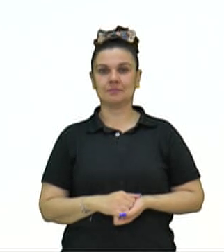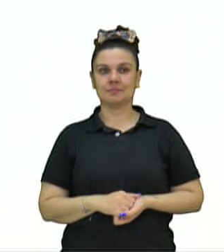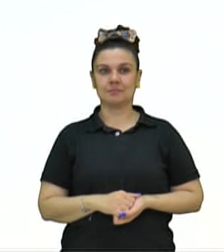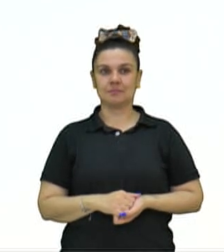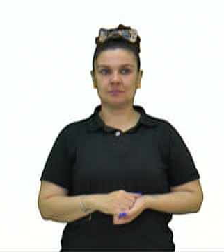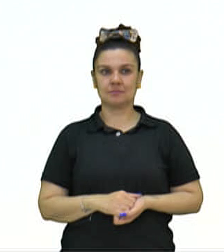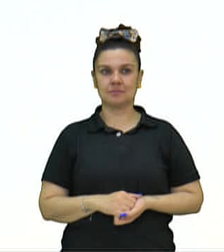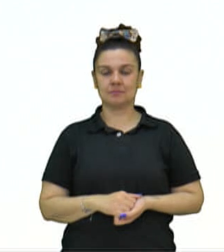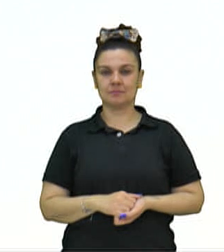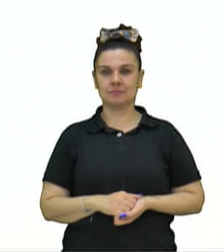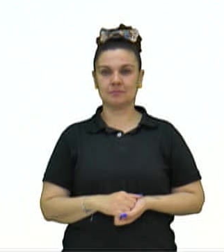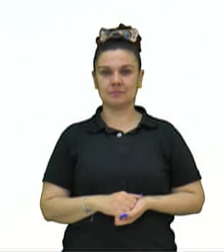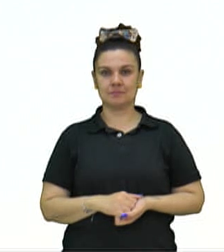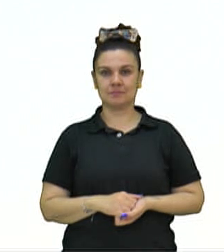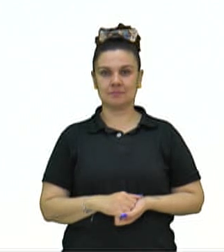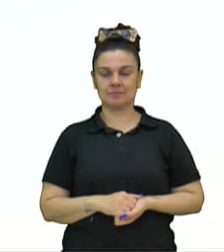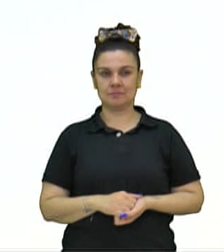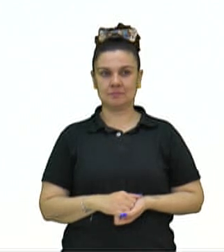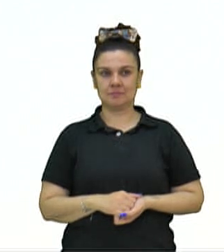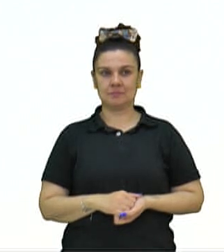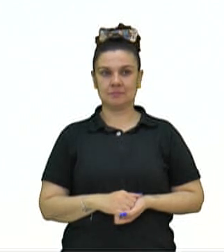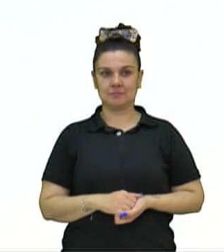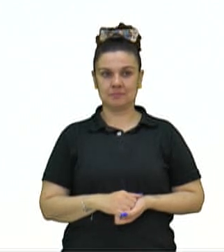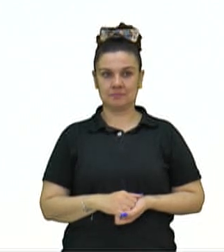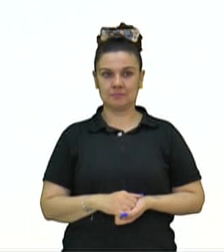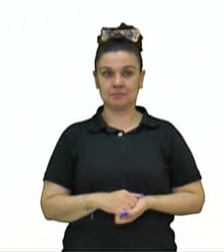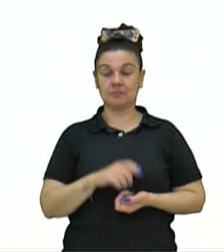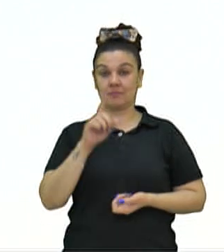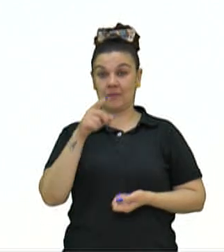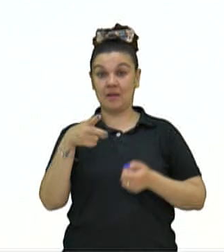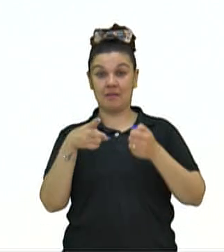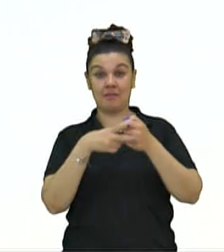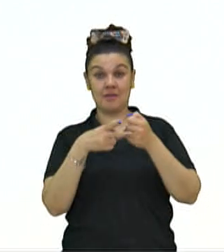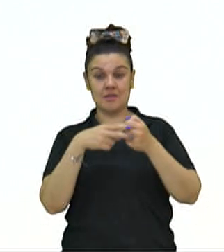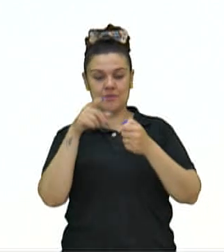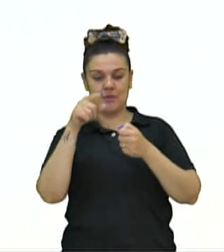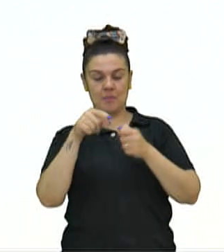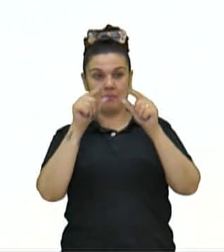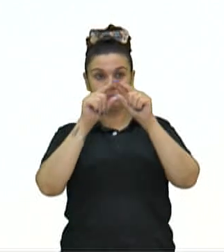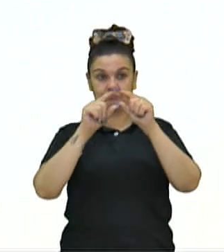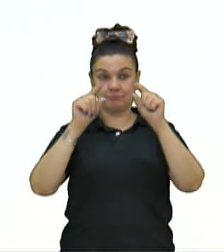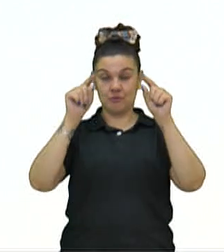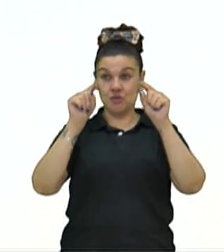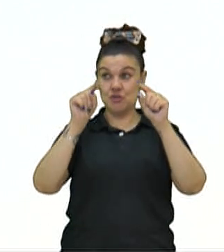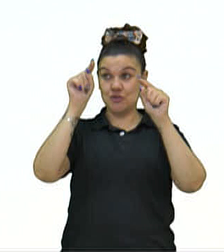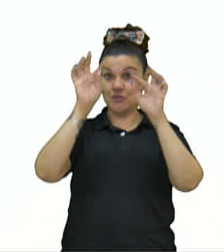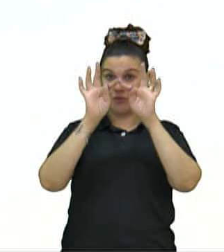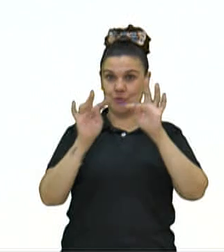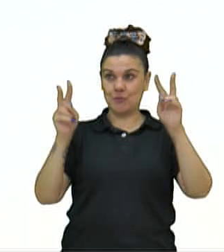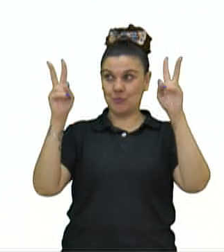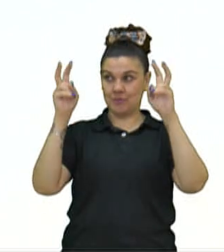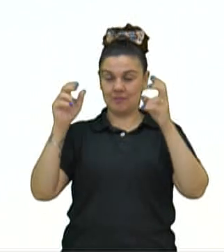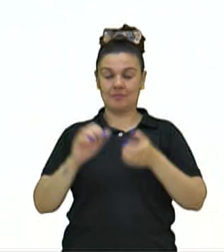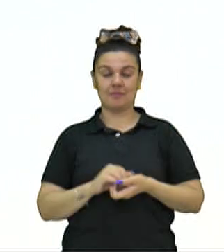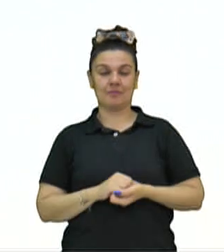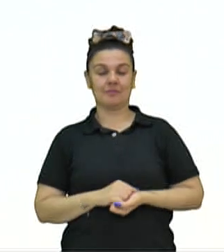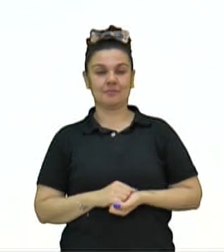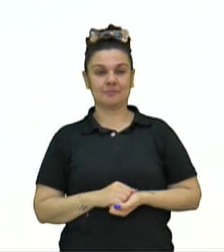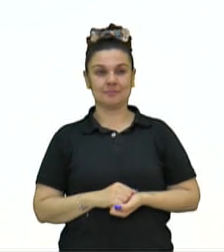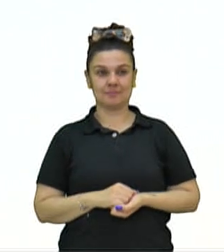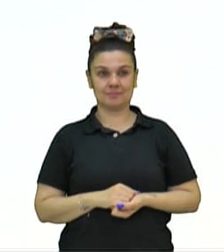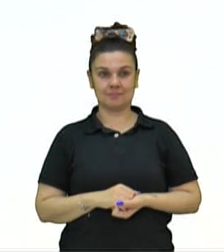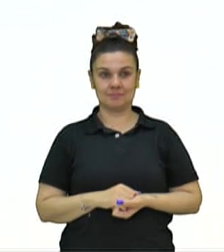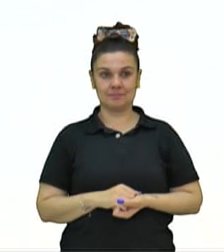passado. A hot day yesterday. Esse verbo estava lá no título do texto. Então, moleza. The